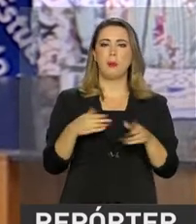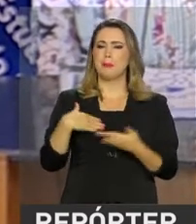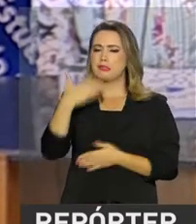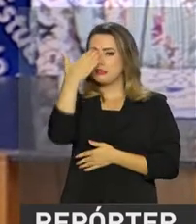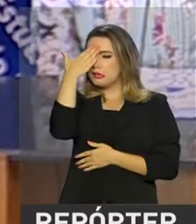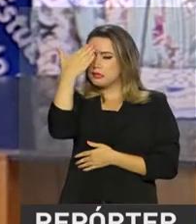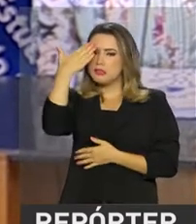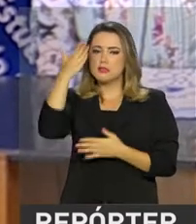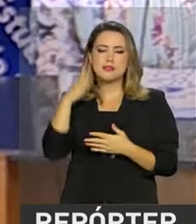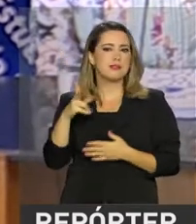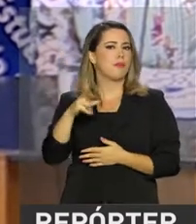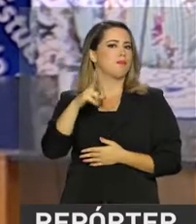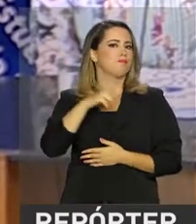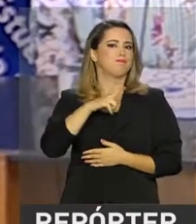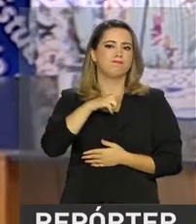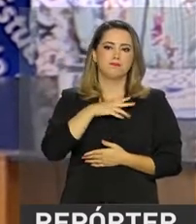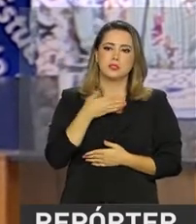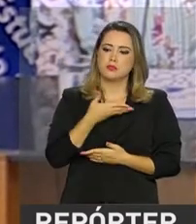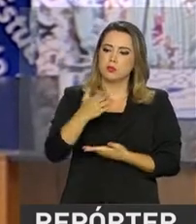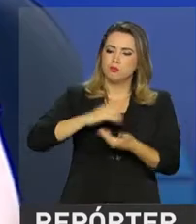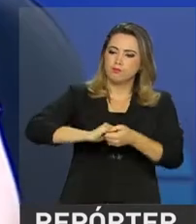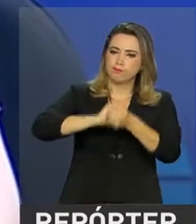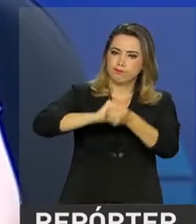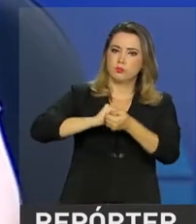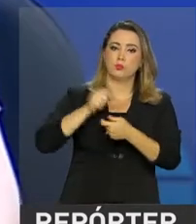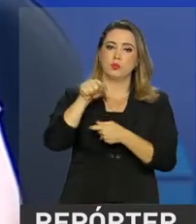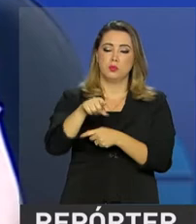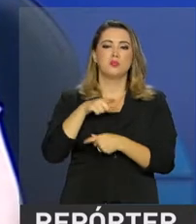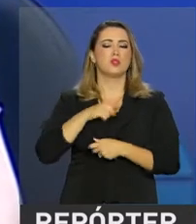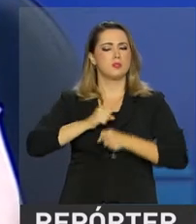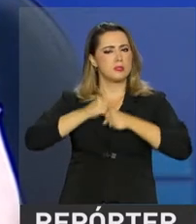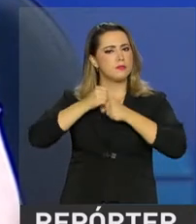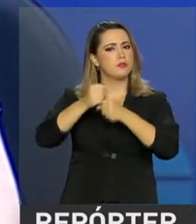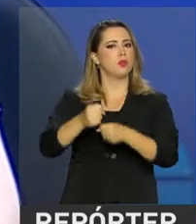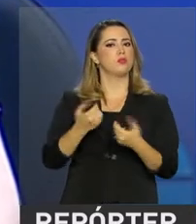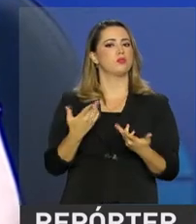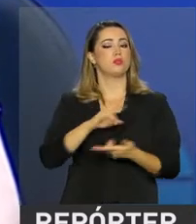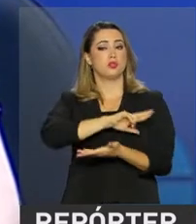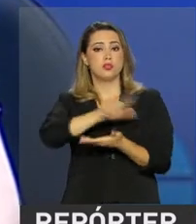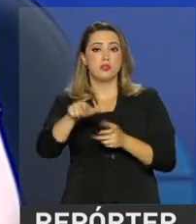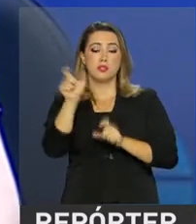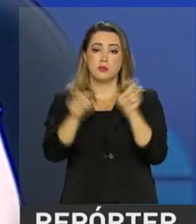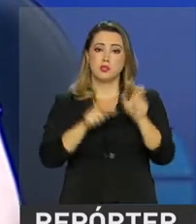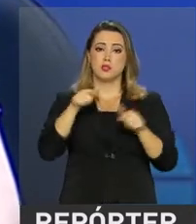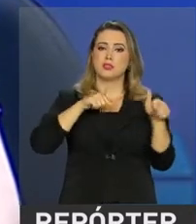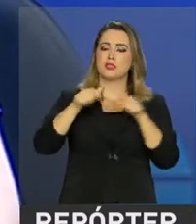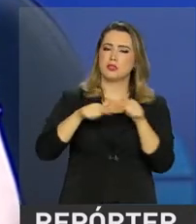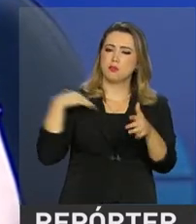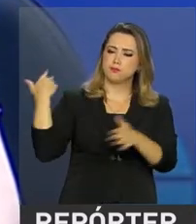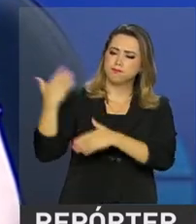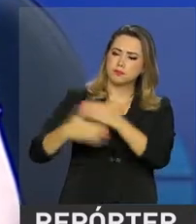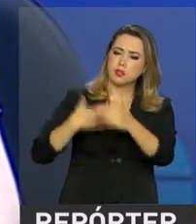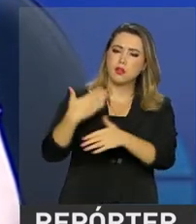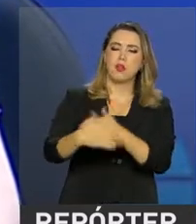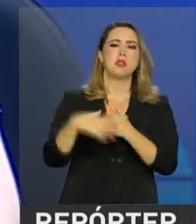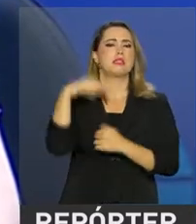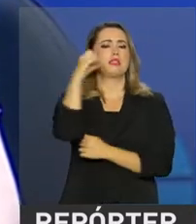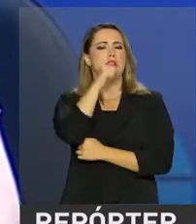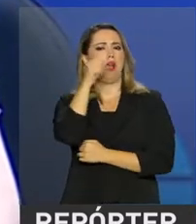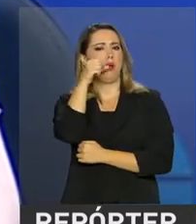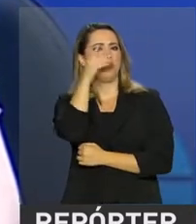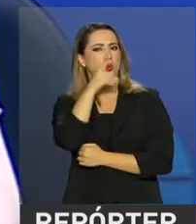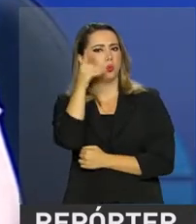agradecer pessoalmente, porque eu sei que é um gesto de dedicação. Muitos estão aqui trabalhando ao longo dos finais de